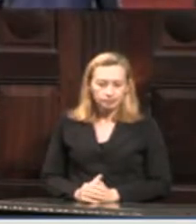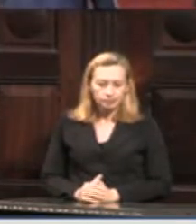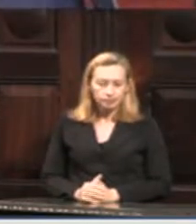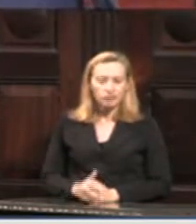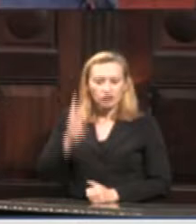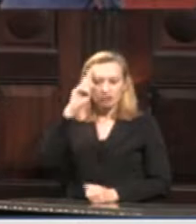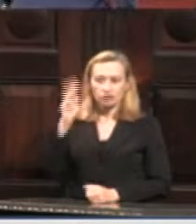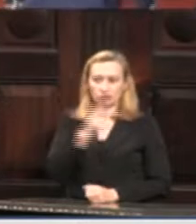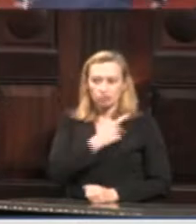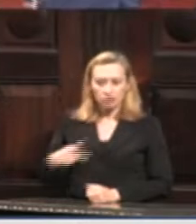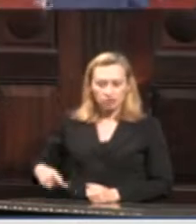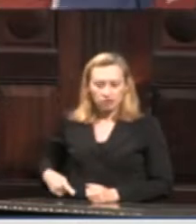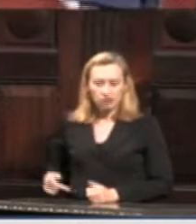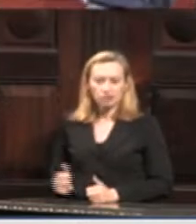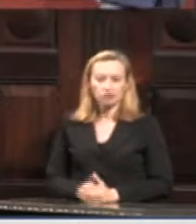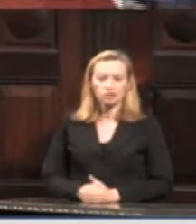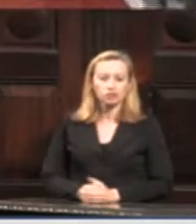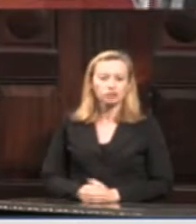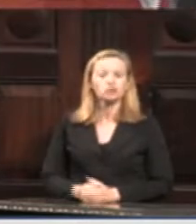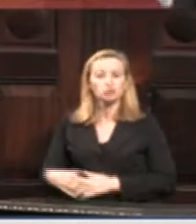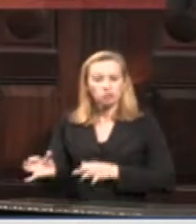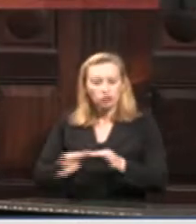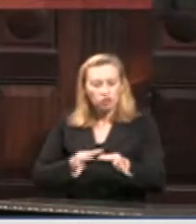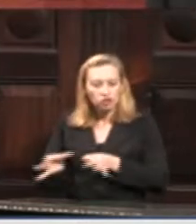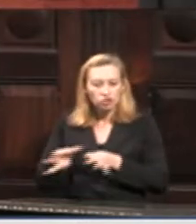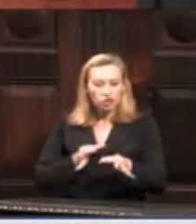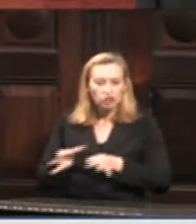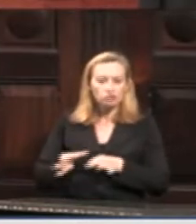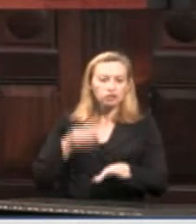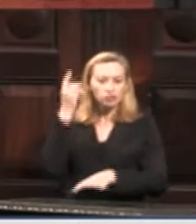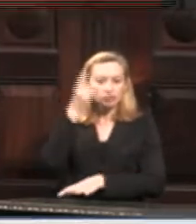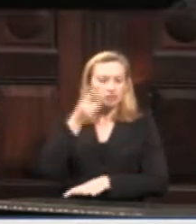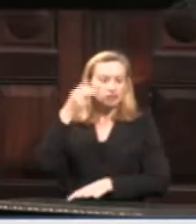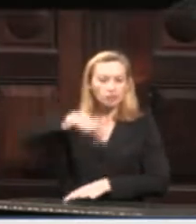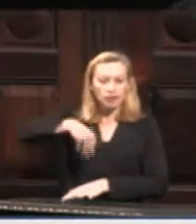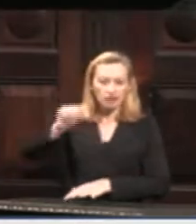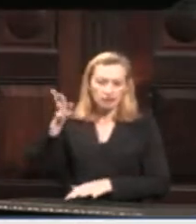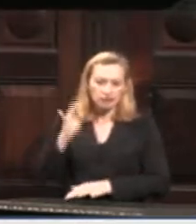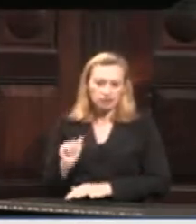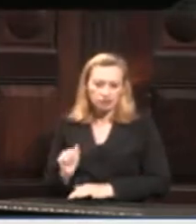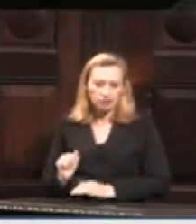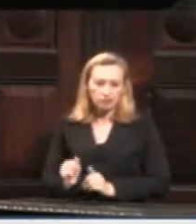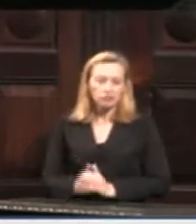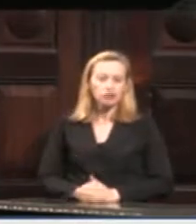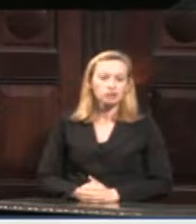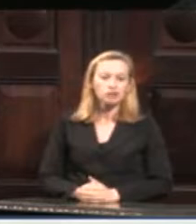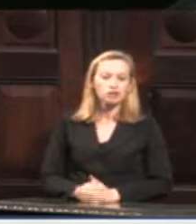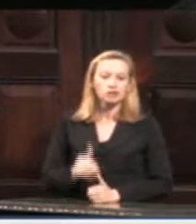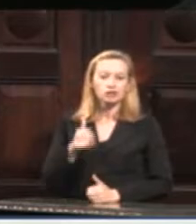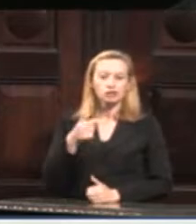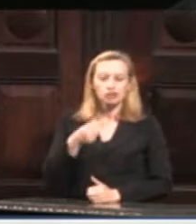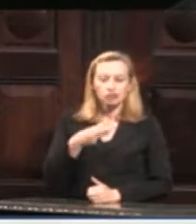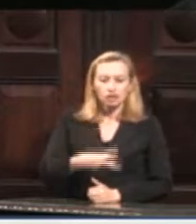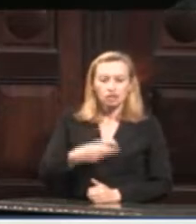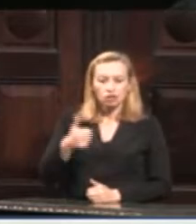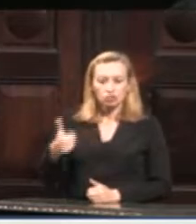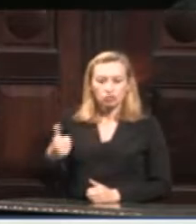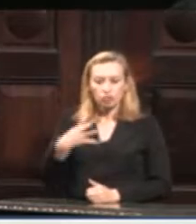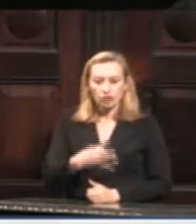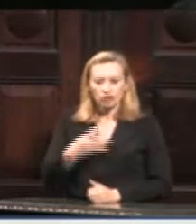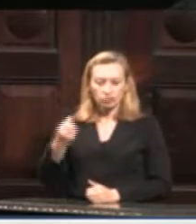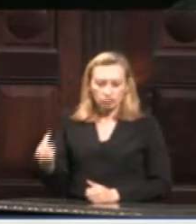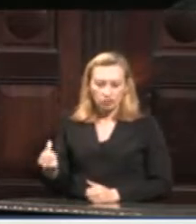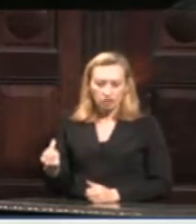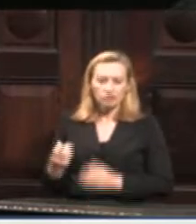Senhor presidente, é um projeto da deputada Márcia Giovanni, 3146, que fica